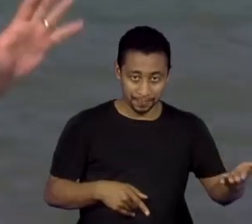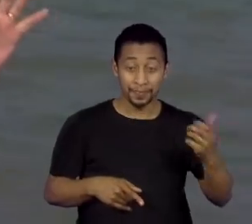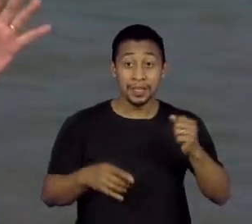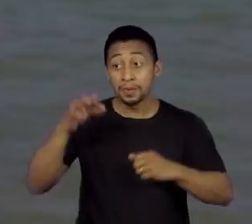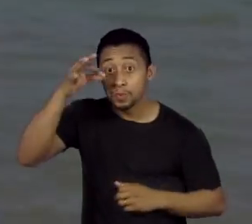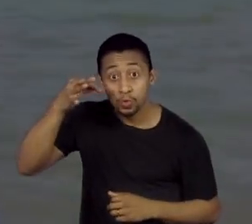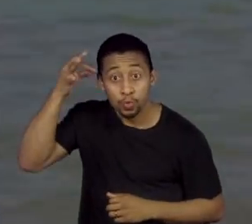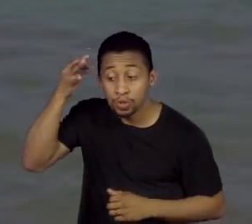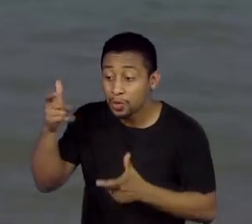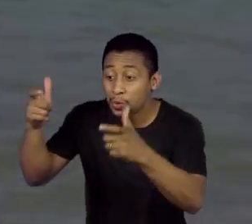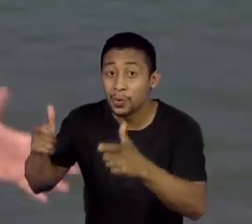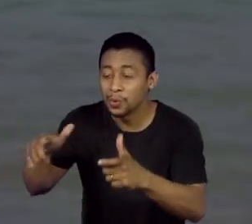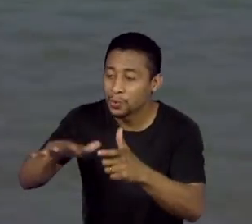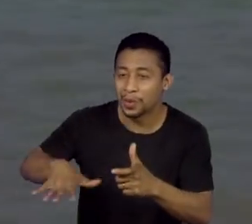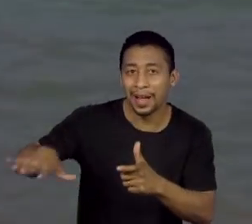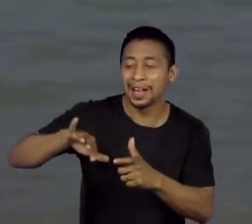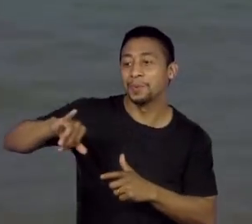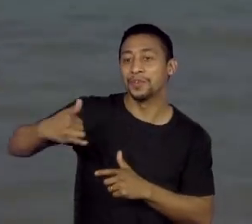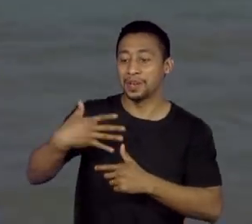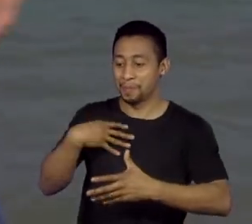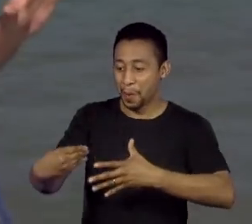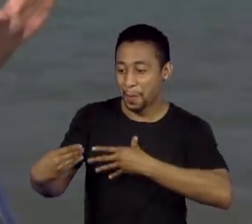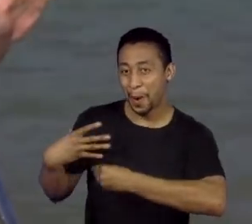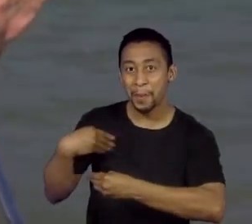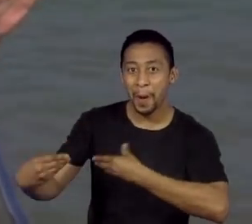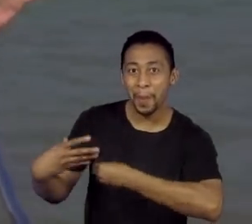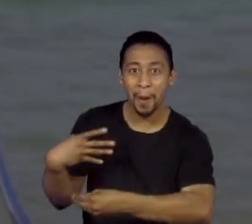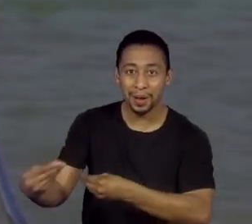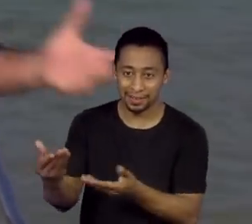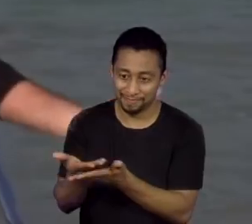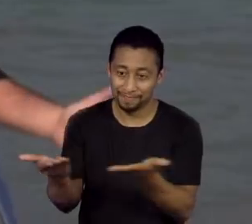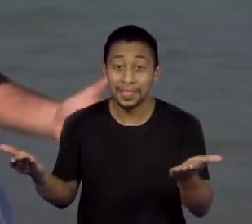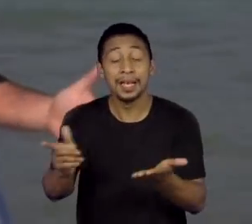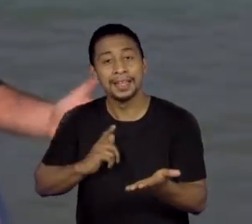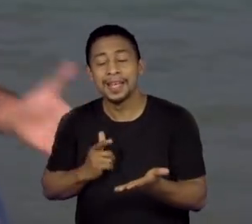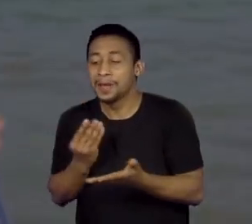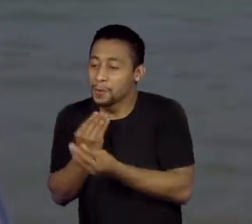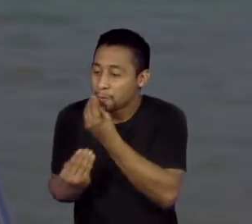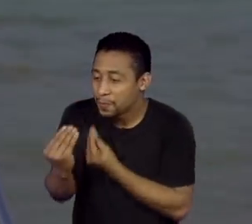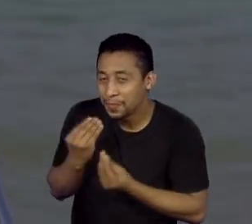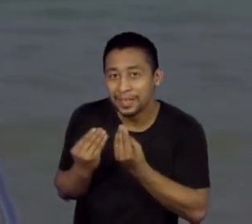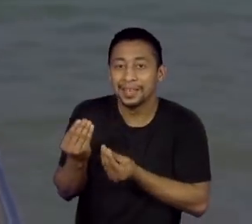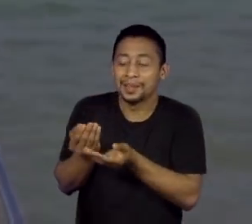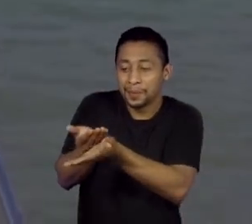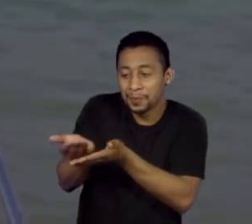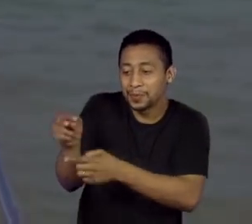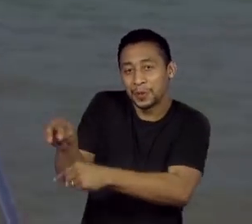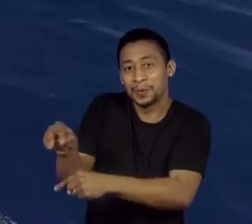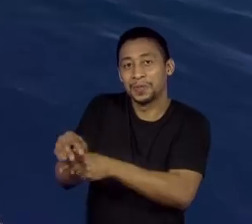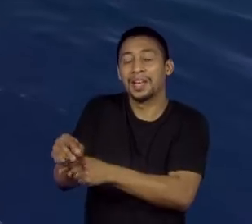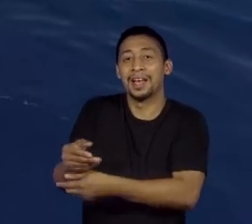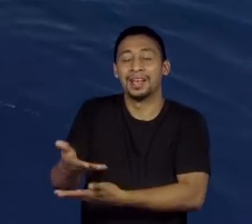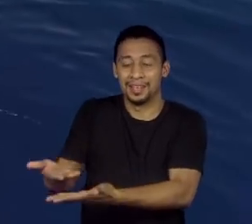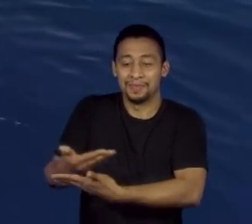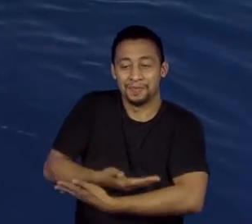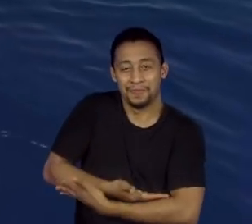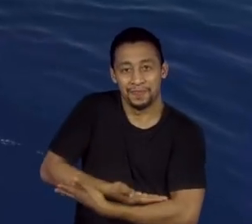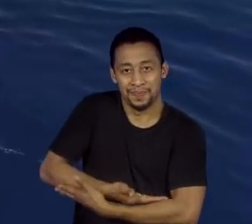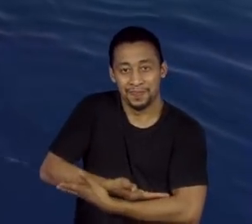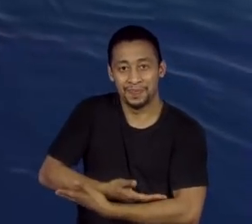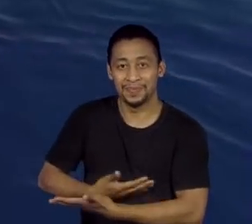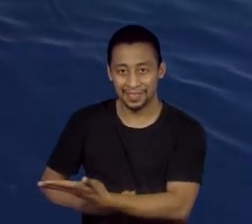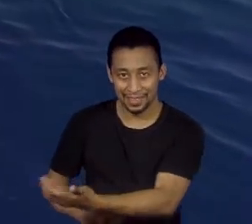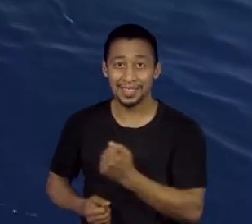as baleias jubarte. Aqui elas encontram tudo o que precisam para os filhotes nos primeiros meses de vida. As baleias jubartes, elas